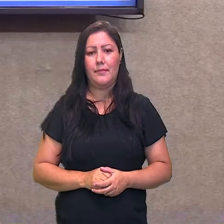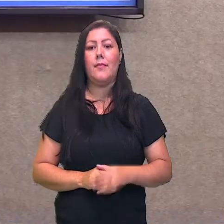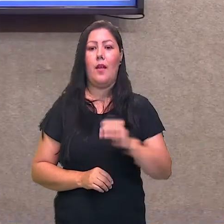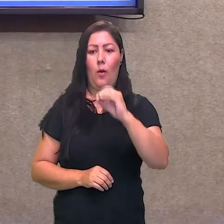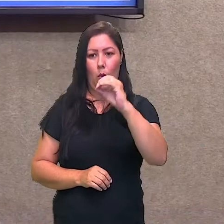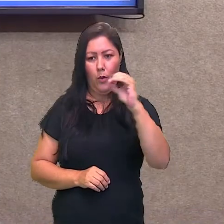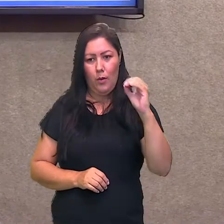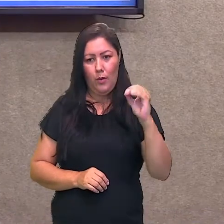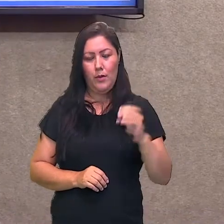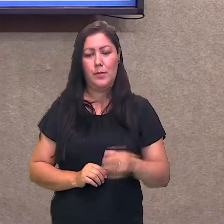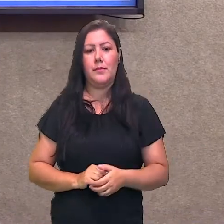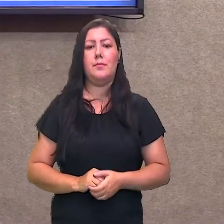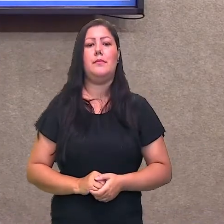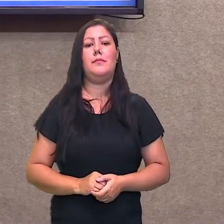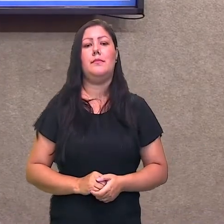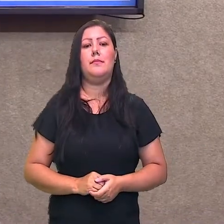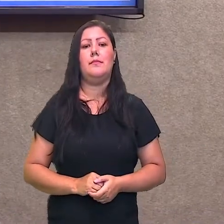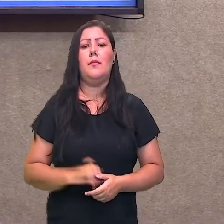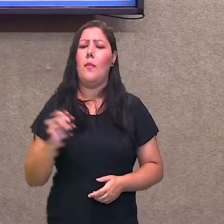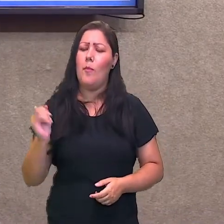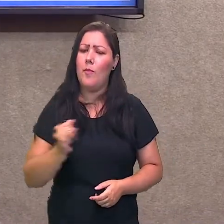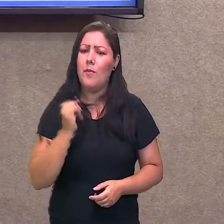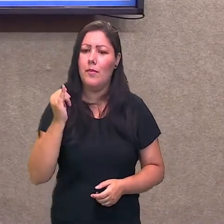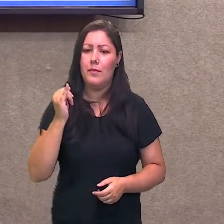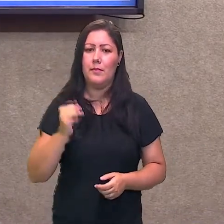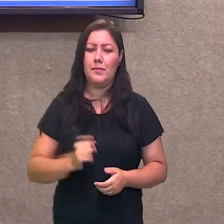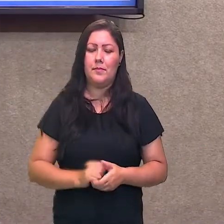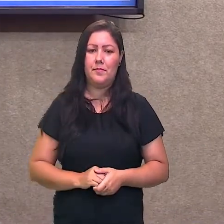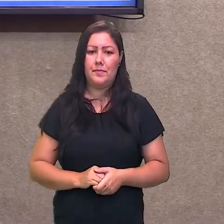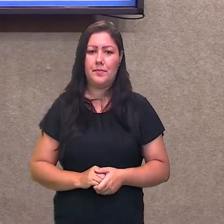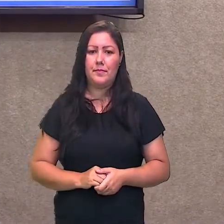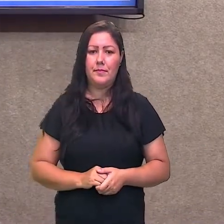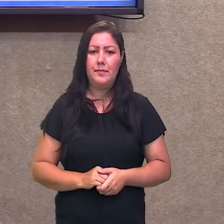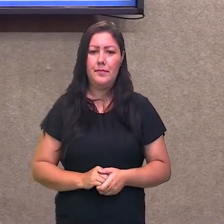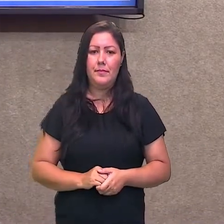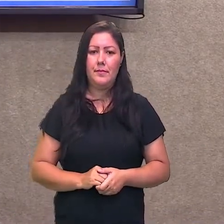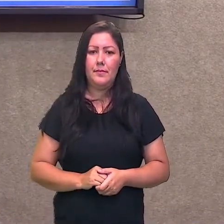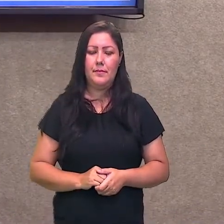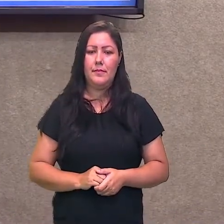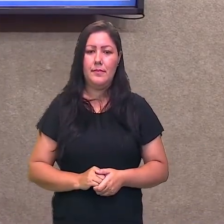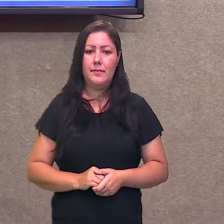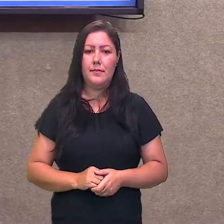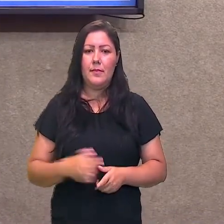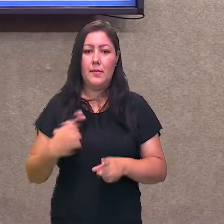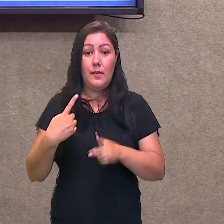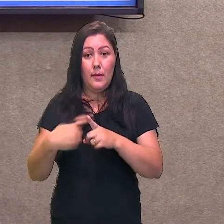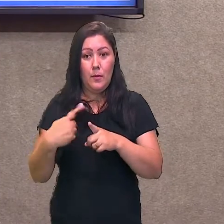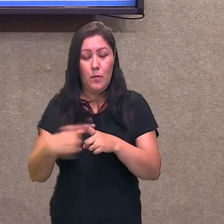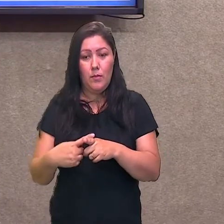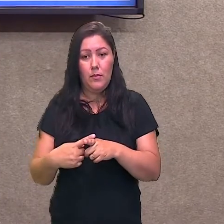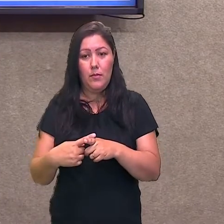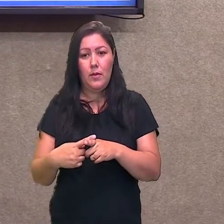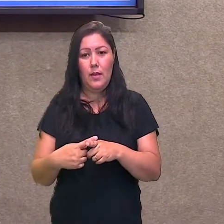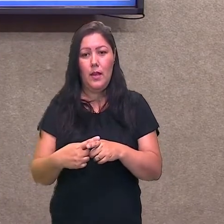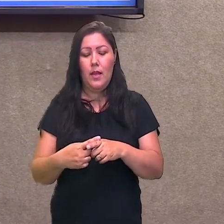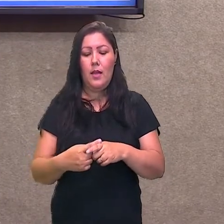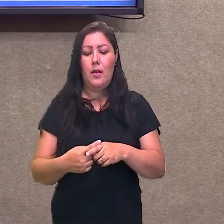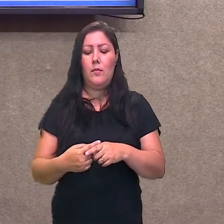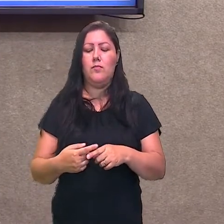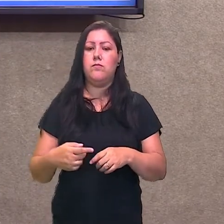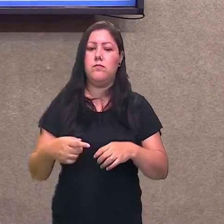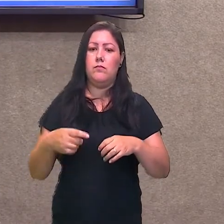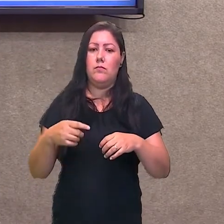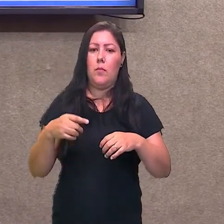muito importante. Por quê? Nós podemos dizer que as terras do Brasil se encontram em